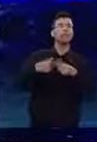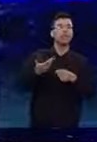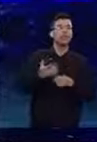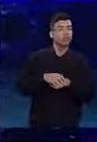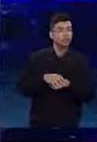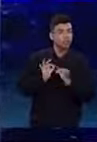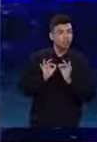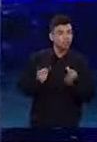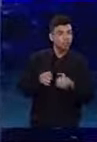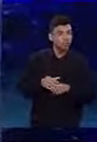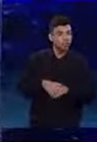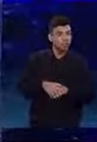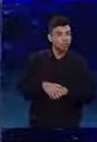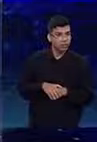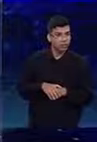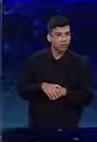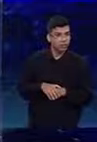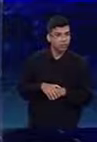É isso.